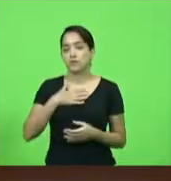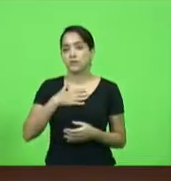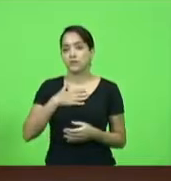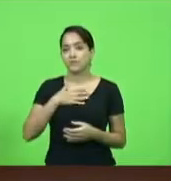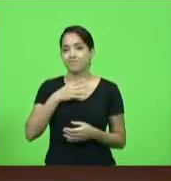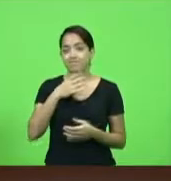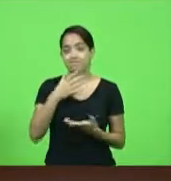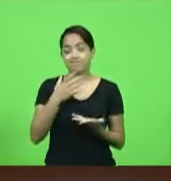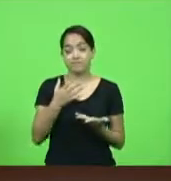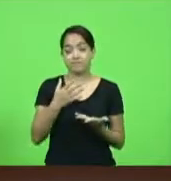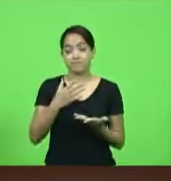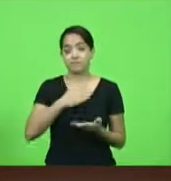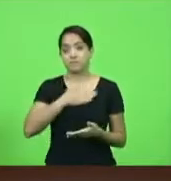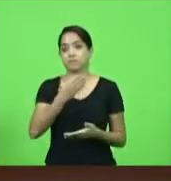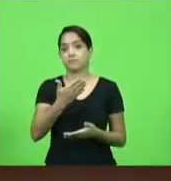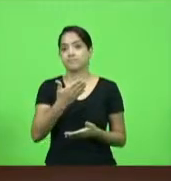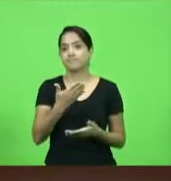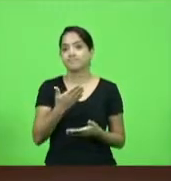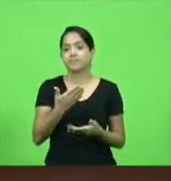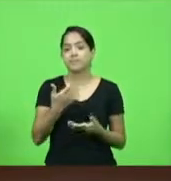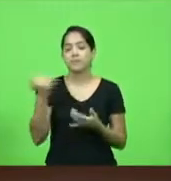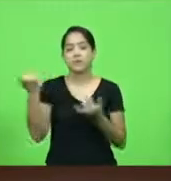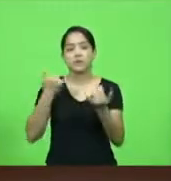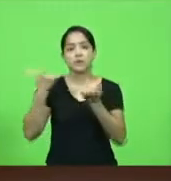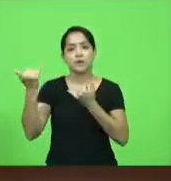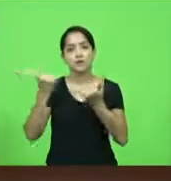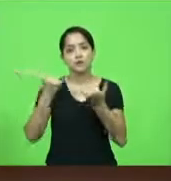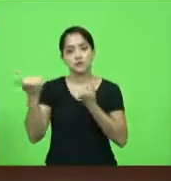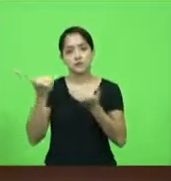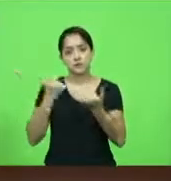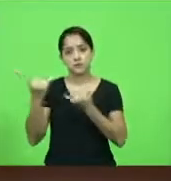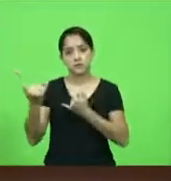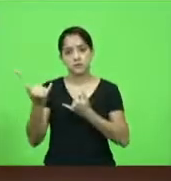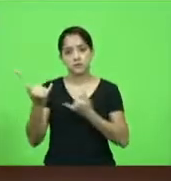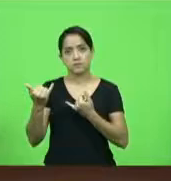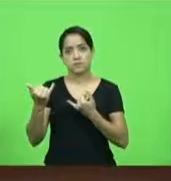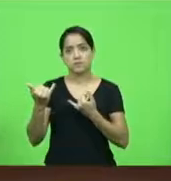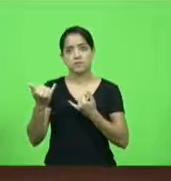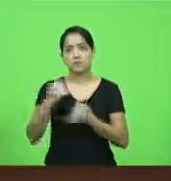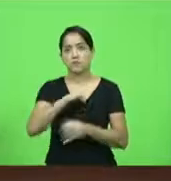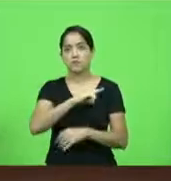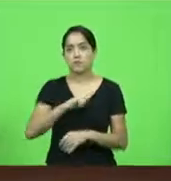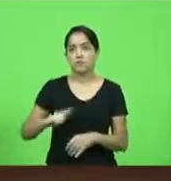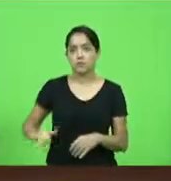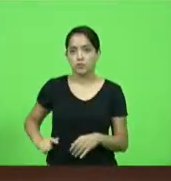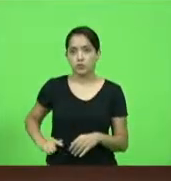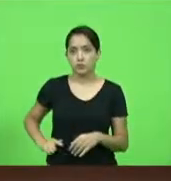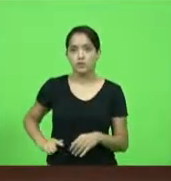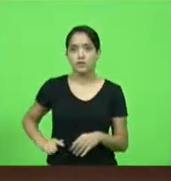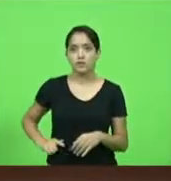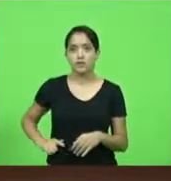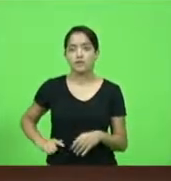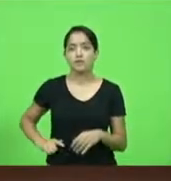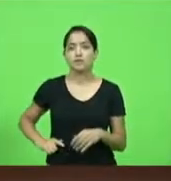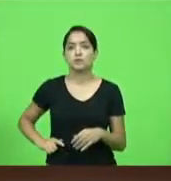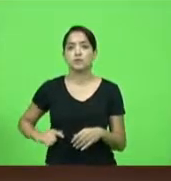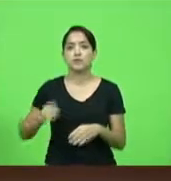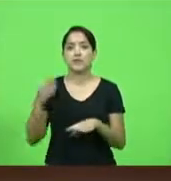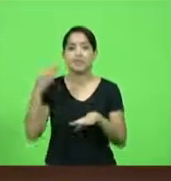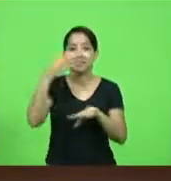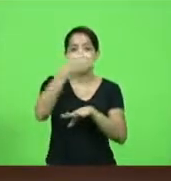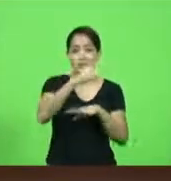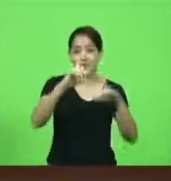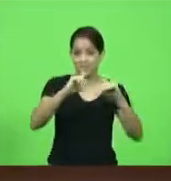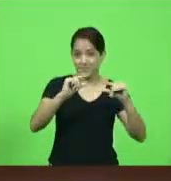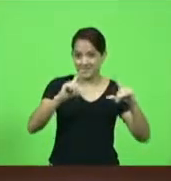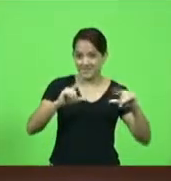perplexos com a notícia, deputado Sargento Lima, do governador, ao ir em Brasília na semana